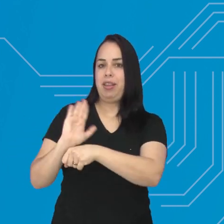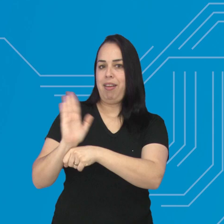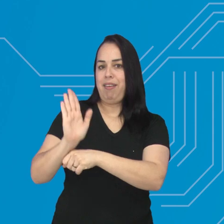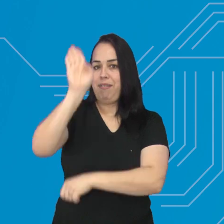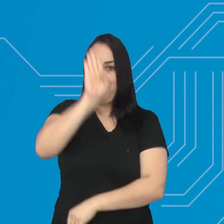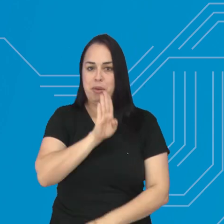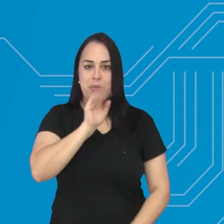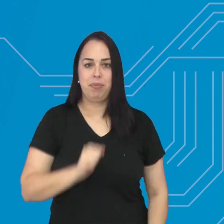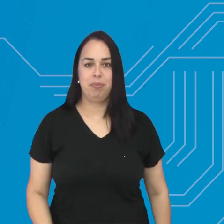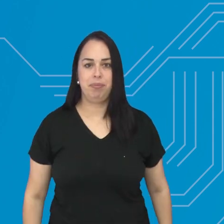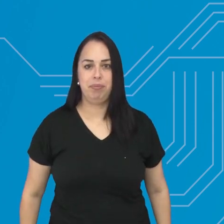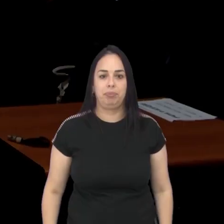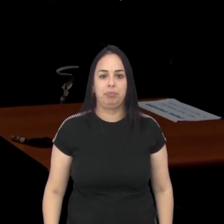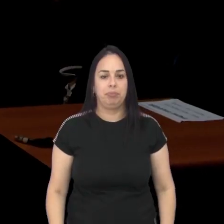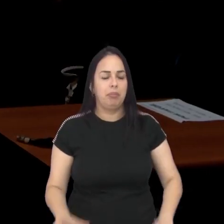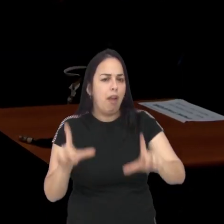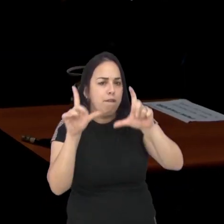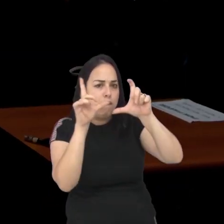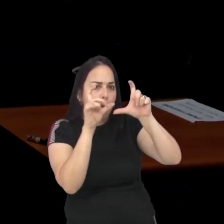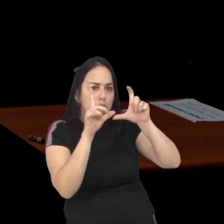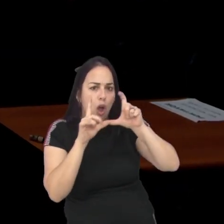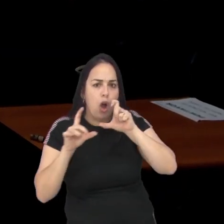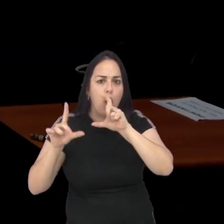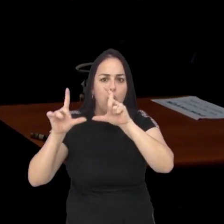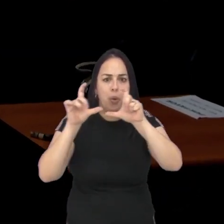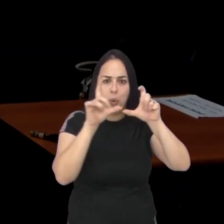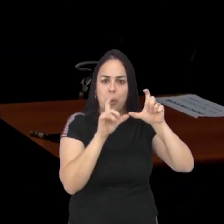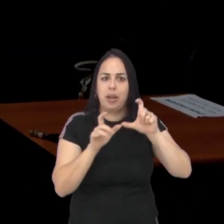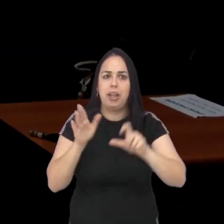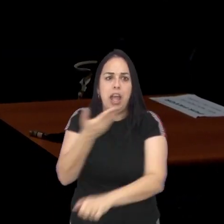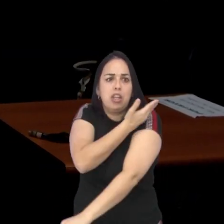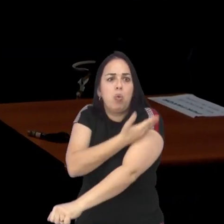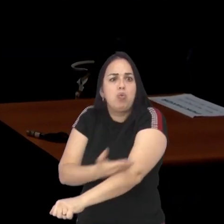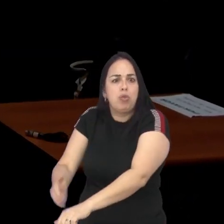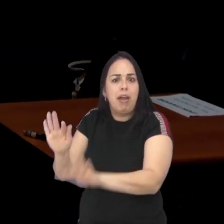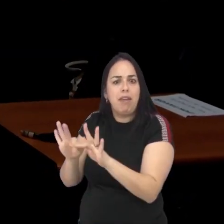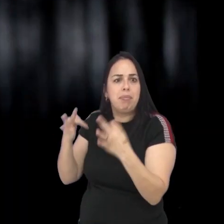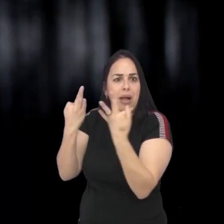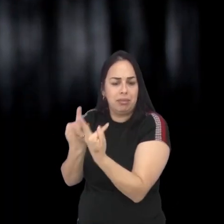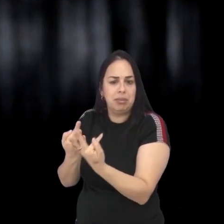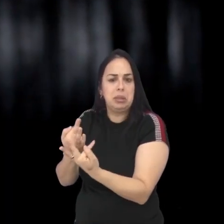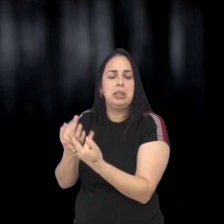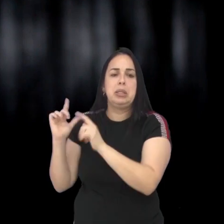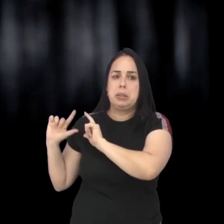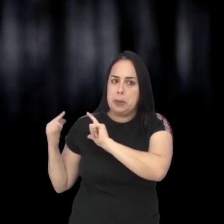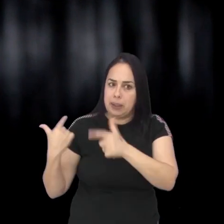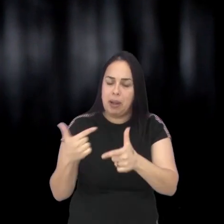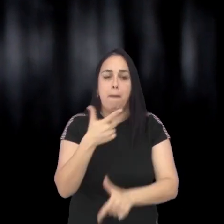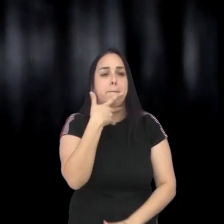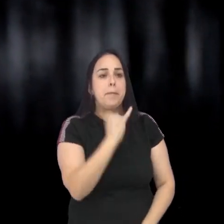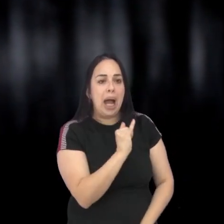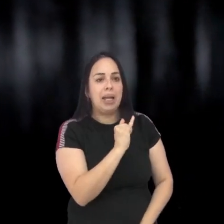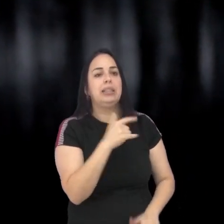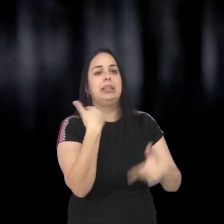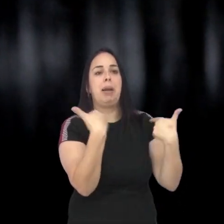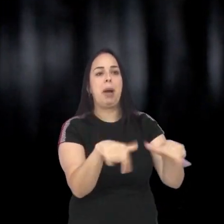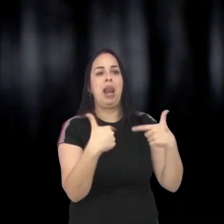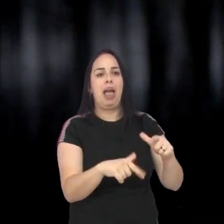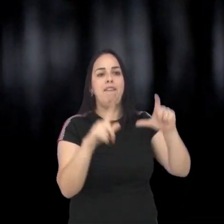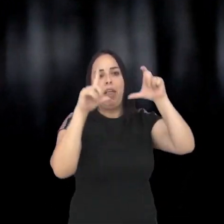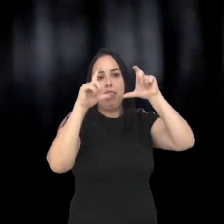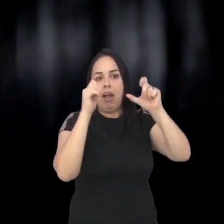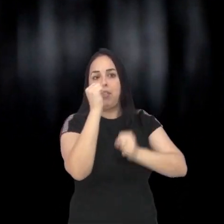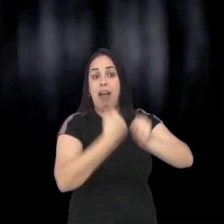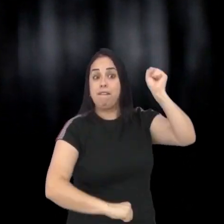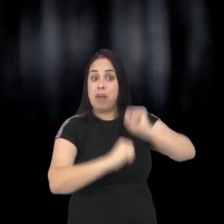exibição gratuita de filmes. A fotografia faz parte da família do Peterson. O pai trabalhava em uma fábrica de